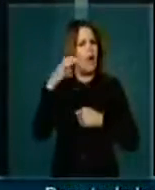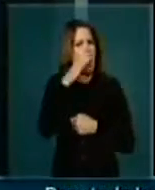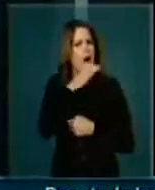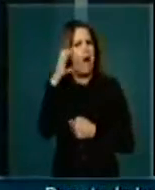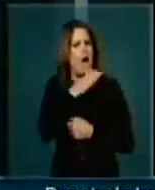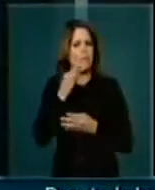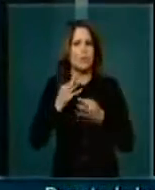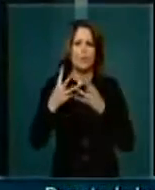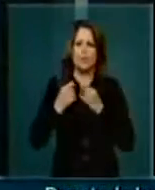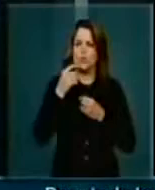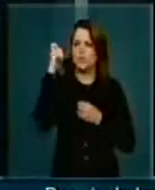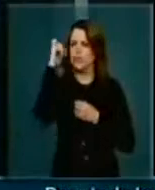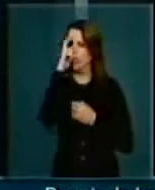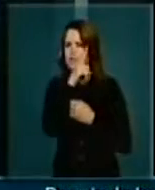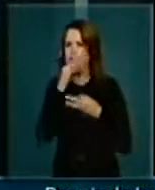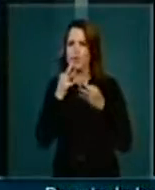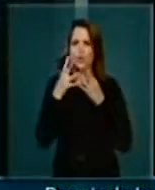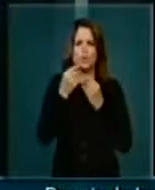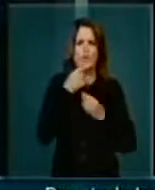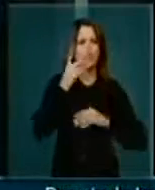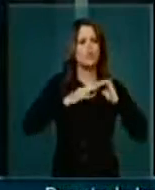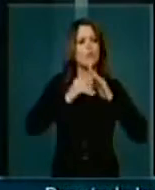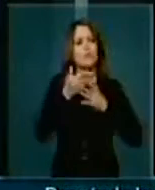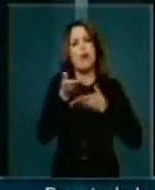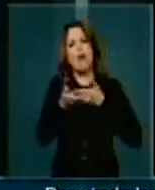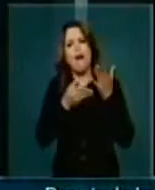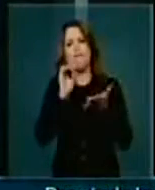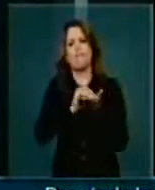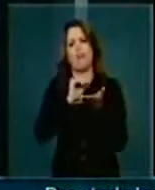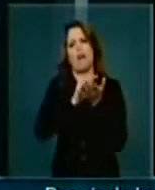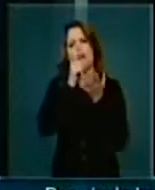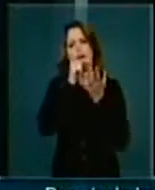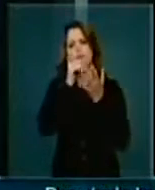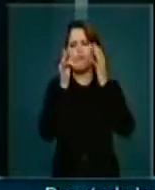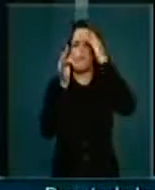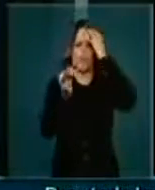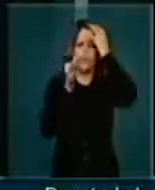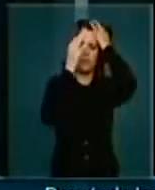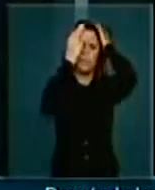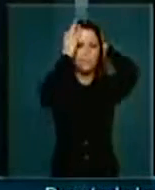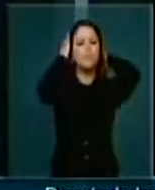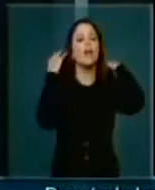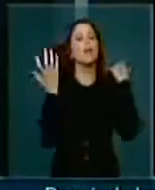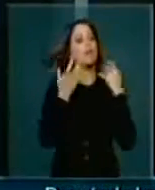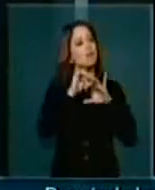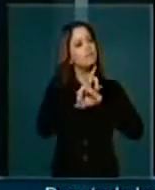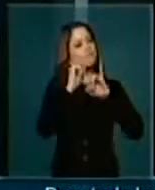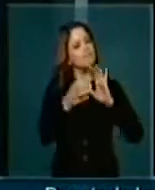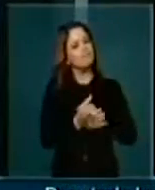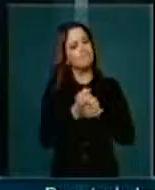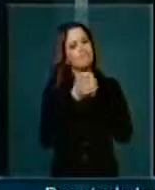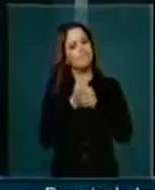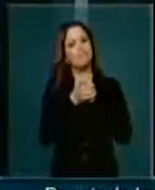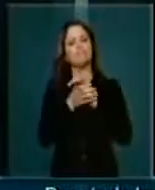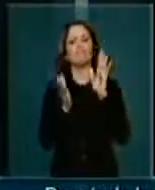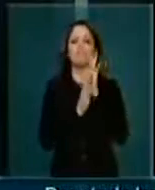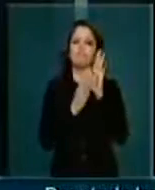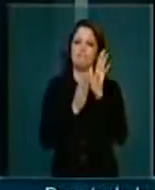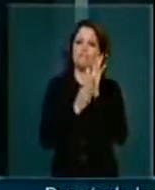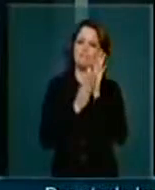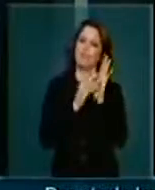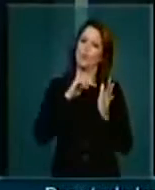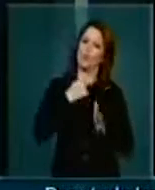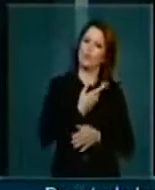as dificuldades que enfrentamos com relação à questão da água. Quero também saudar e parabenizar aqui o